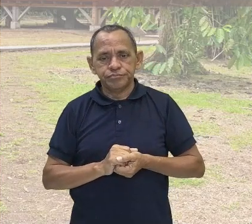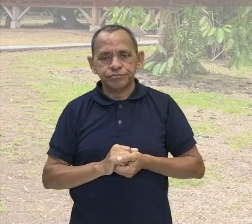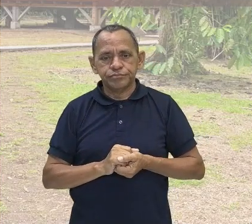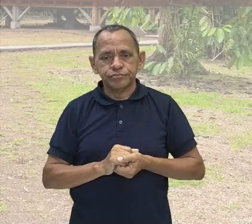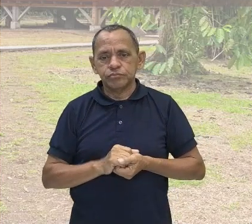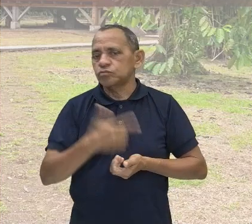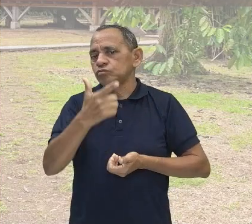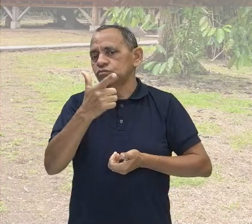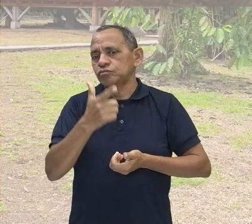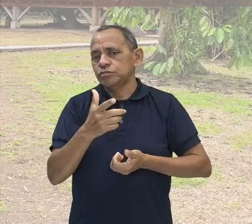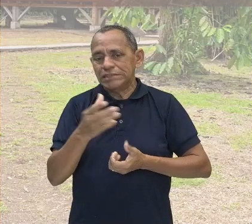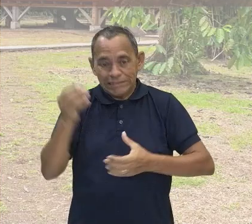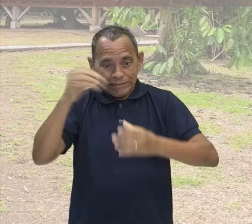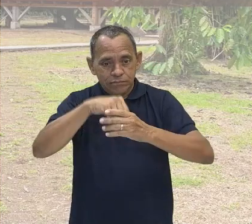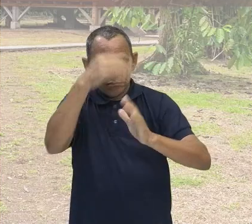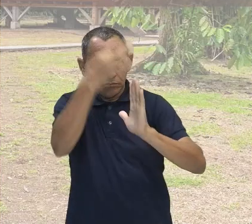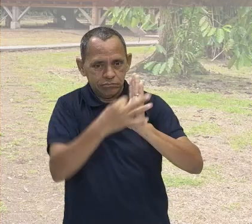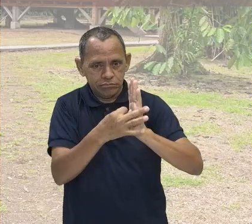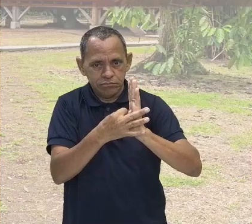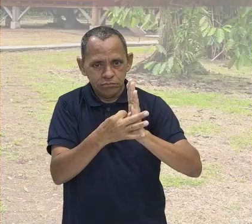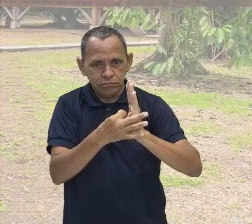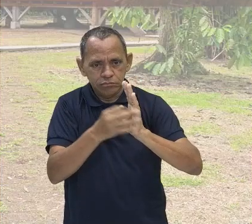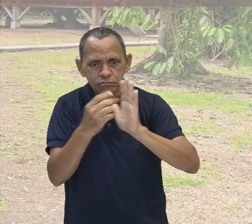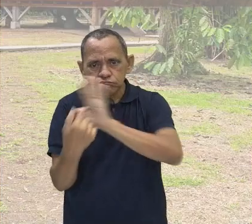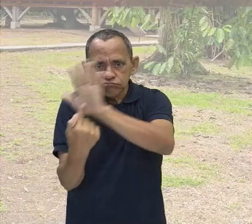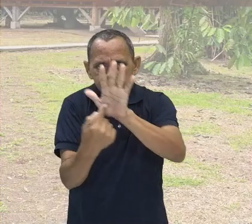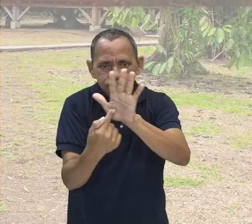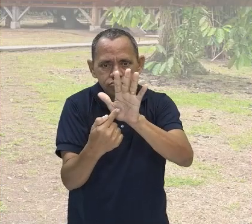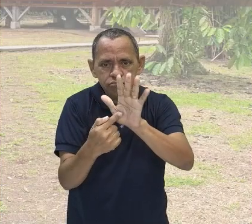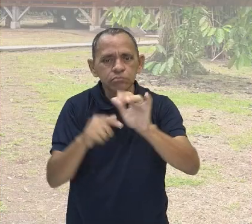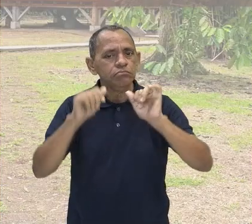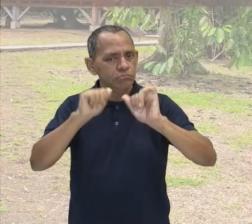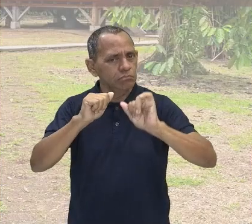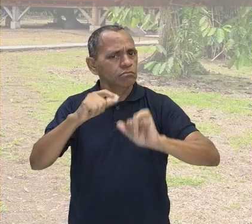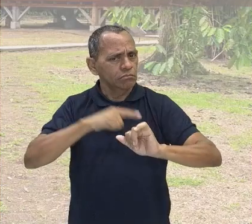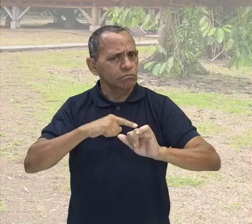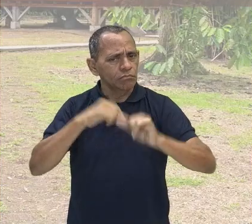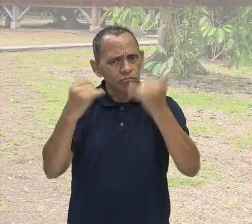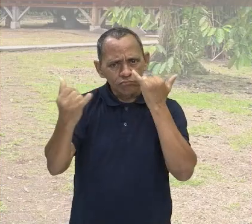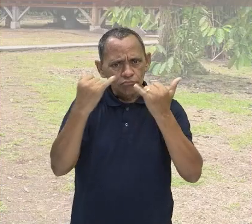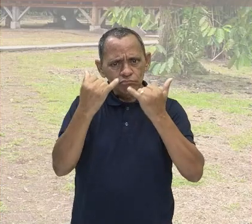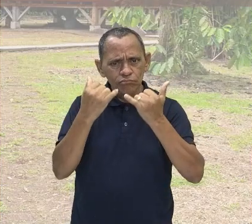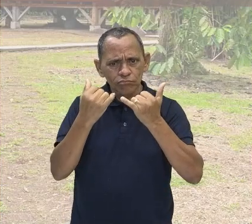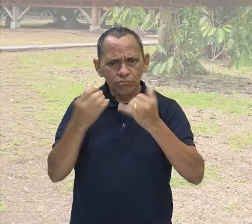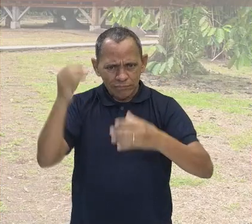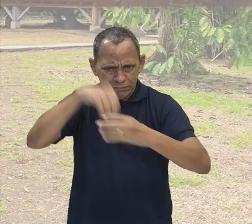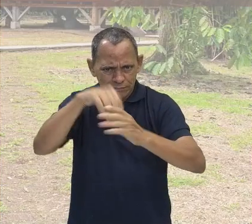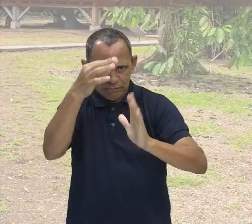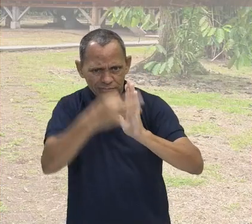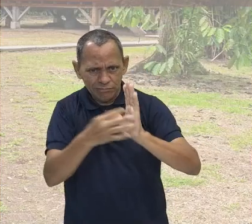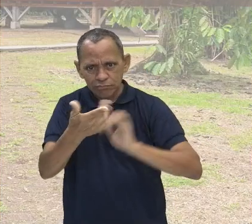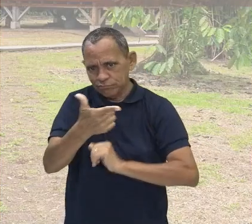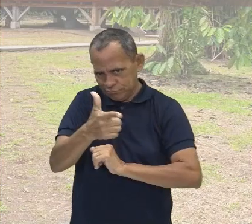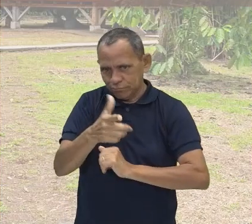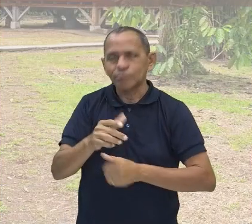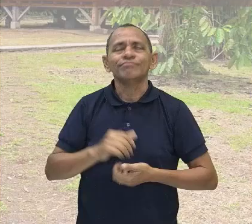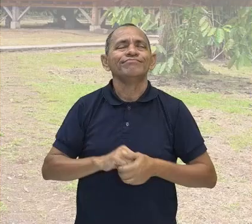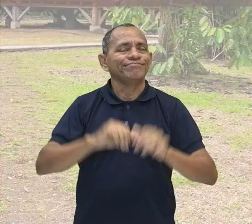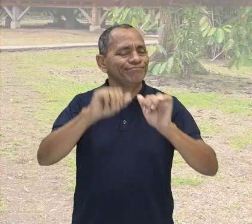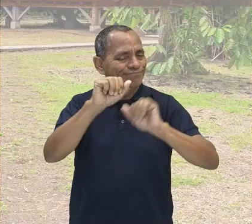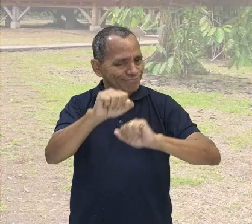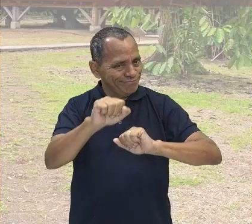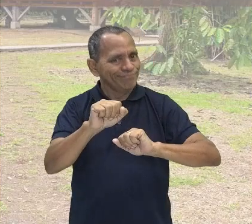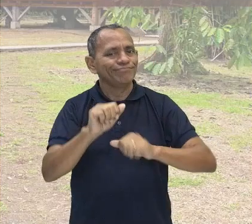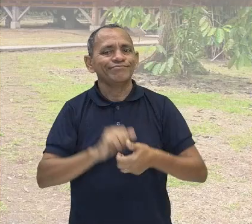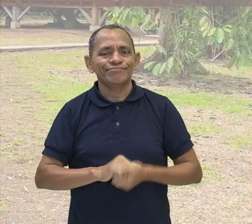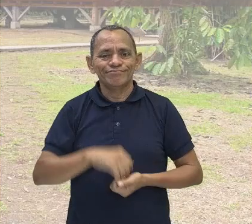expressas diretamente no texto. Mas como assim? Eu posso ter informações que não estão diretamente expressas no texto? Pode, a gente vai ver como isso